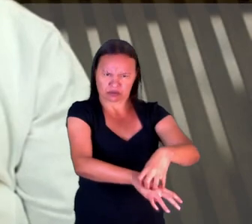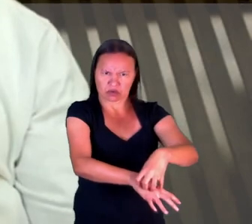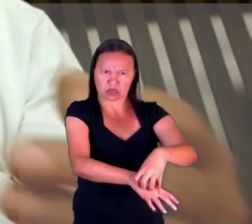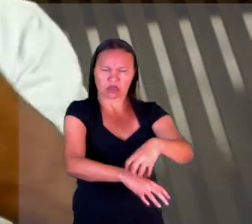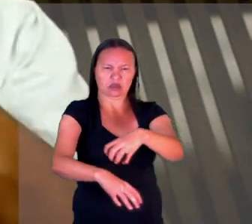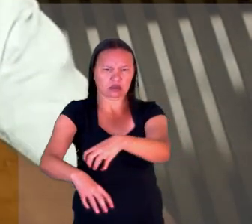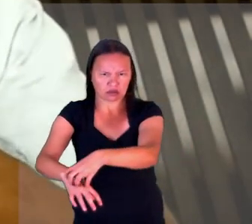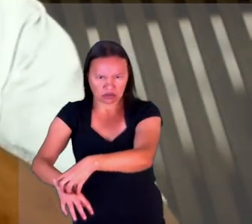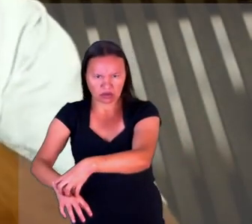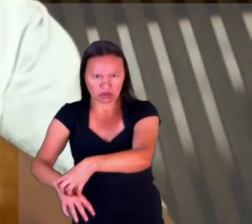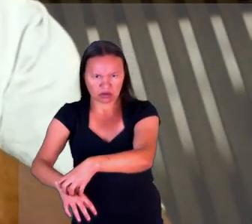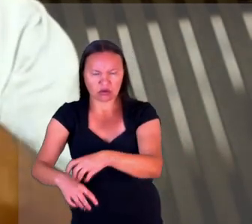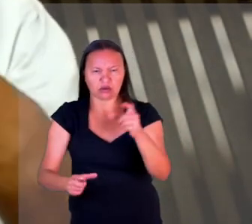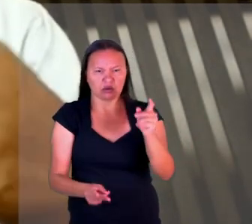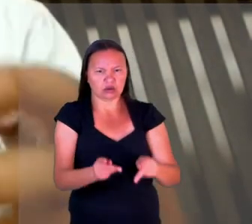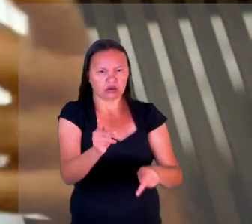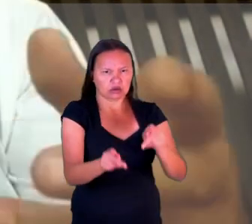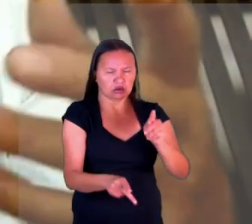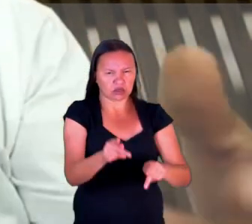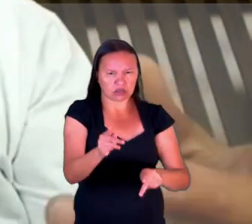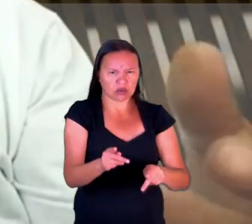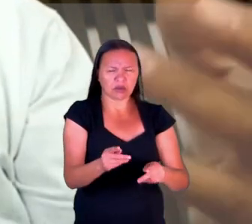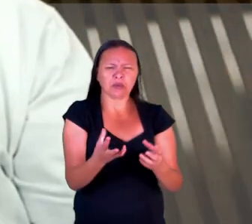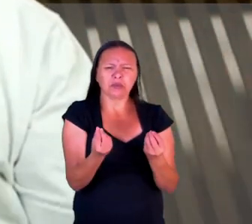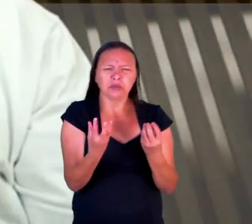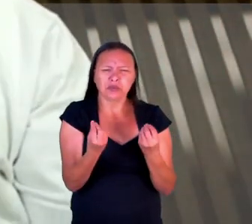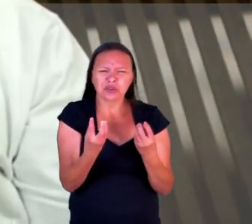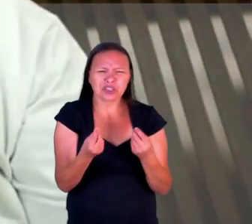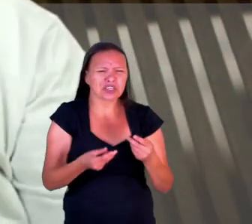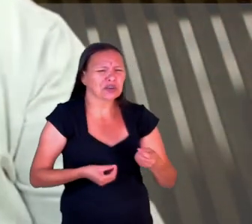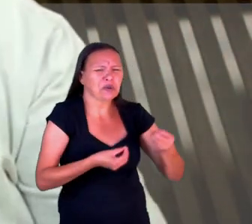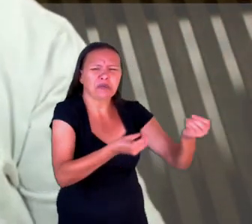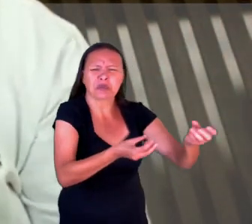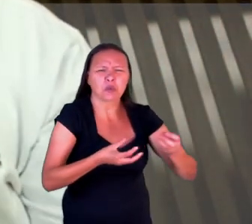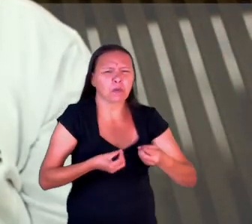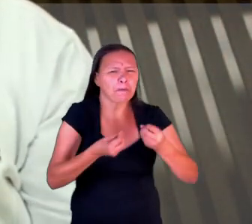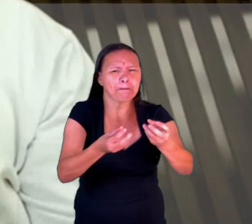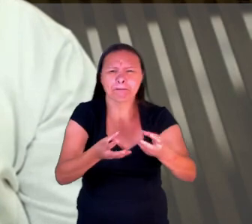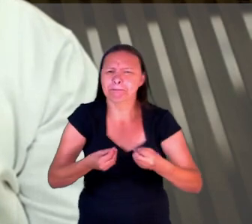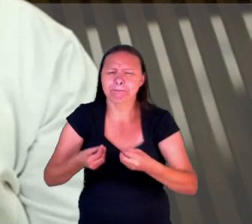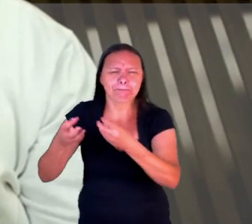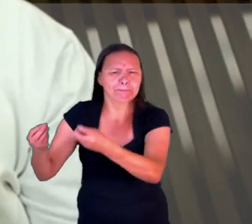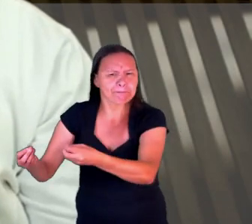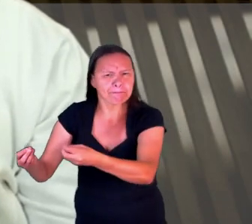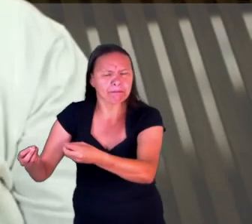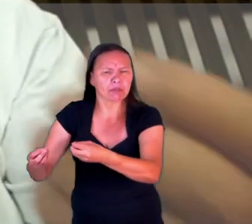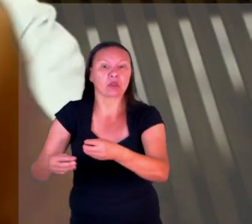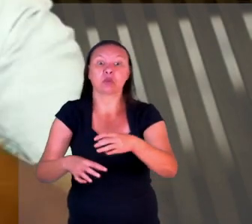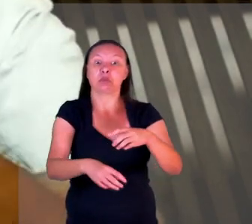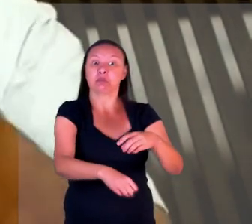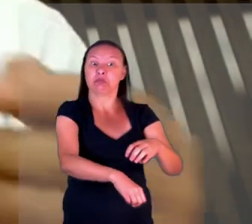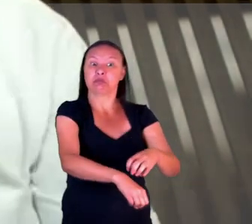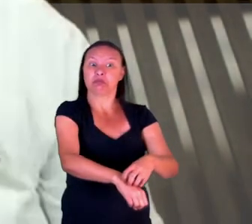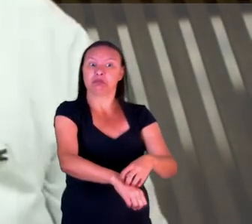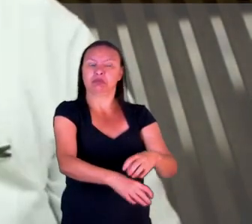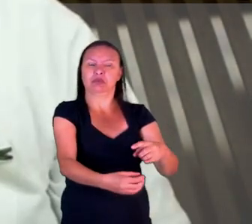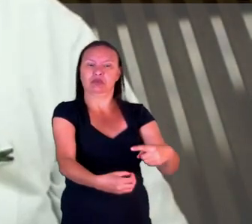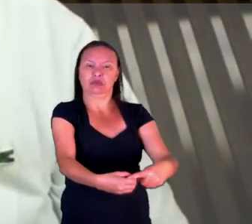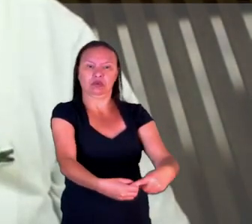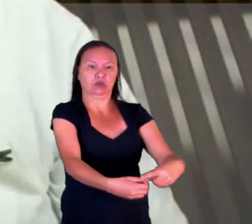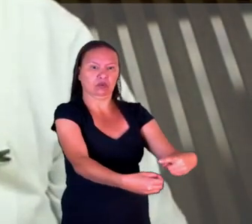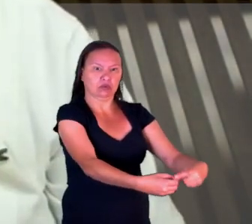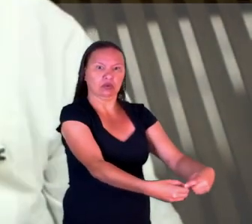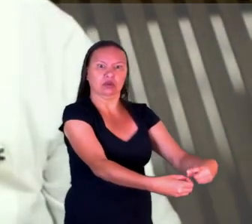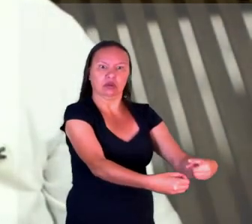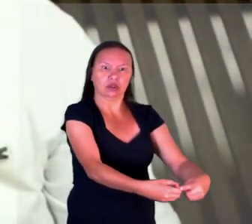pessoas porque era era muita gente distribuindo comida eh e eh no mesmo nicho de pessoas e muitas vezes áreas